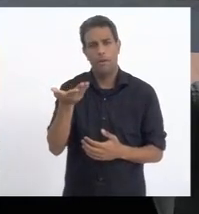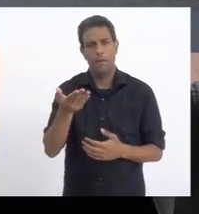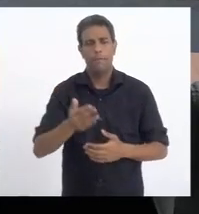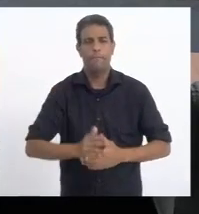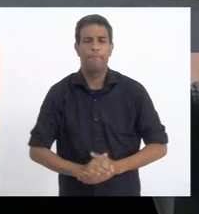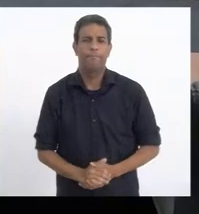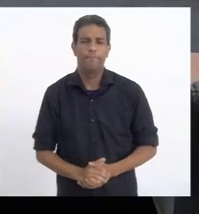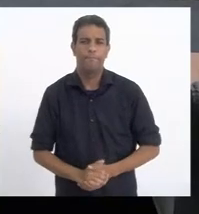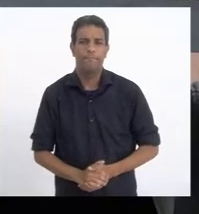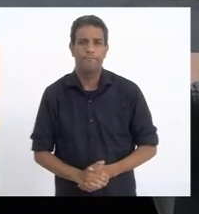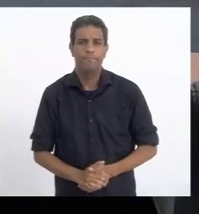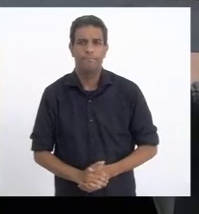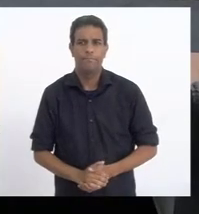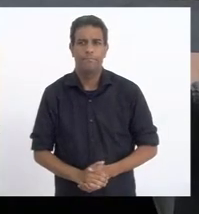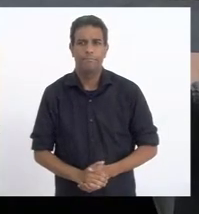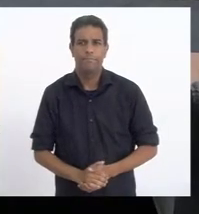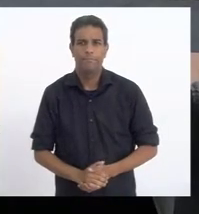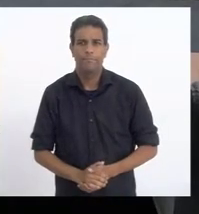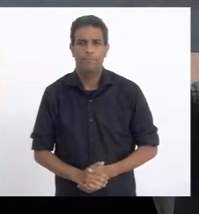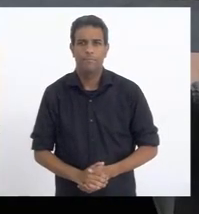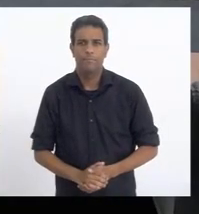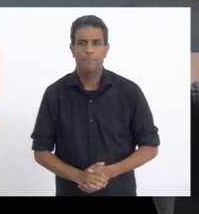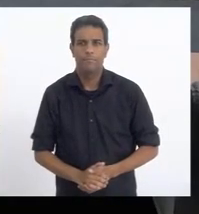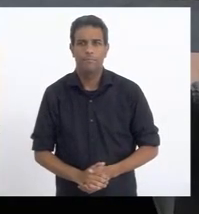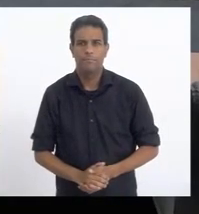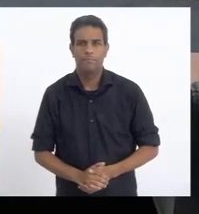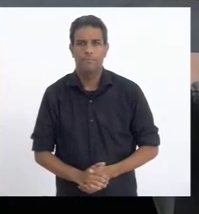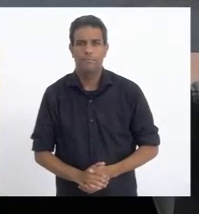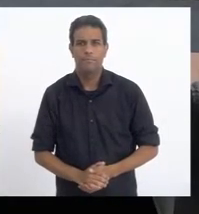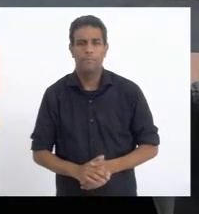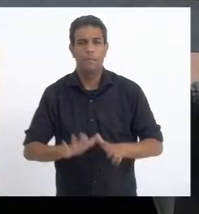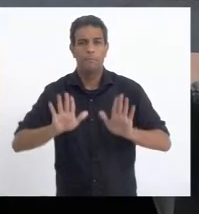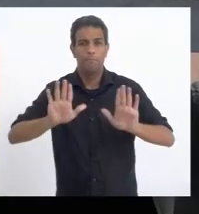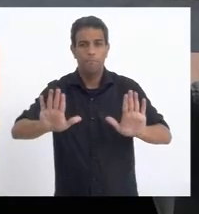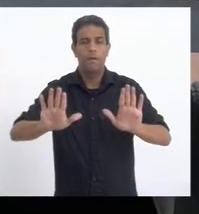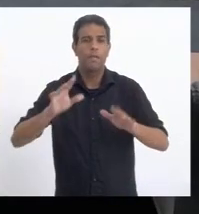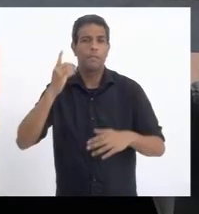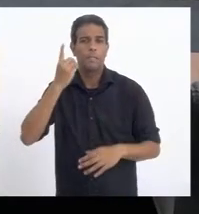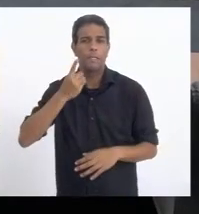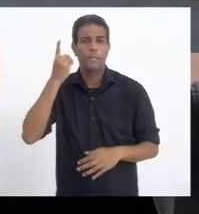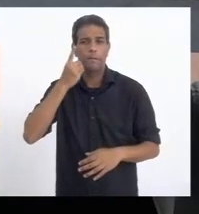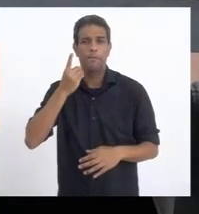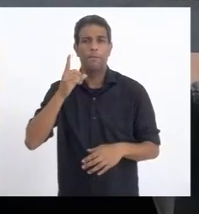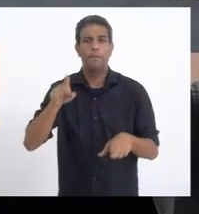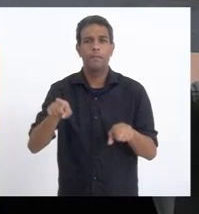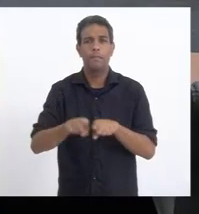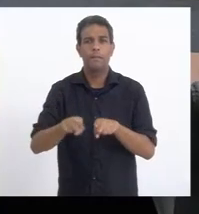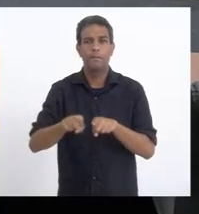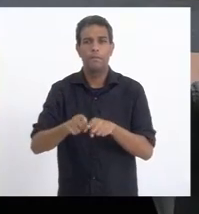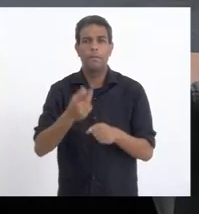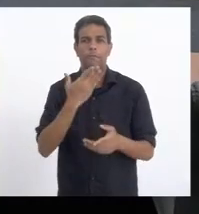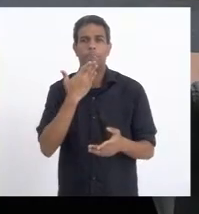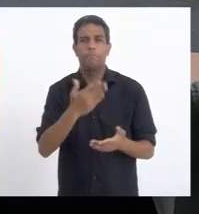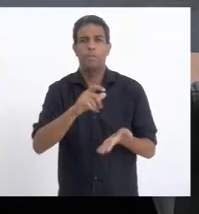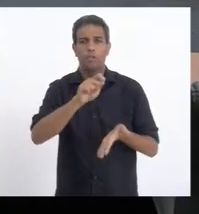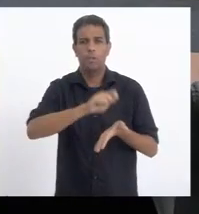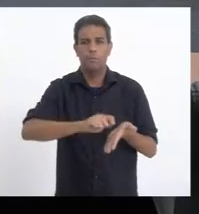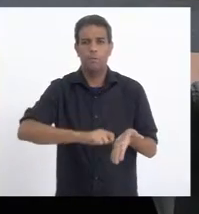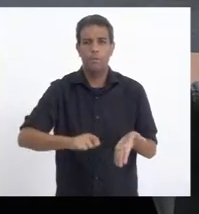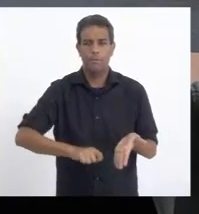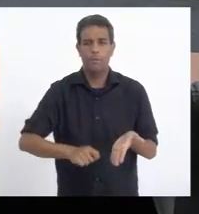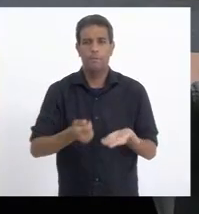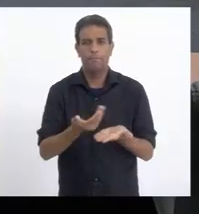Paulo já tem escrito também de tarde Marcelo a salvo os deputados eu queria inscrição por escrito por gentileza